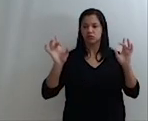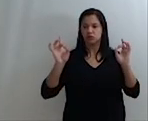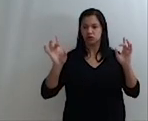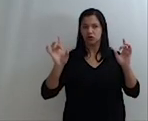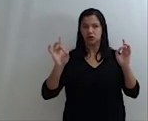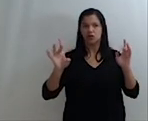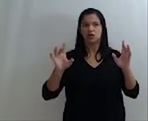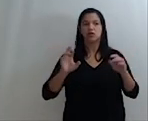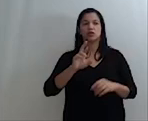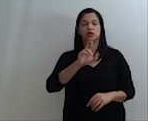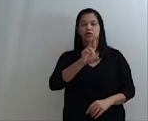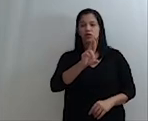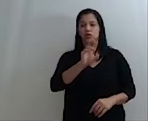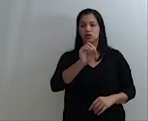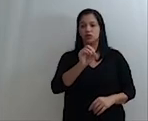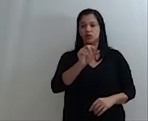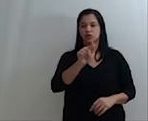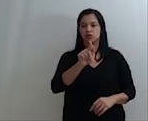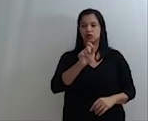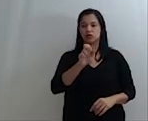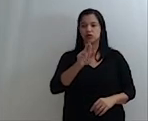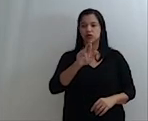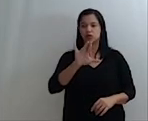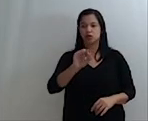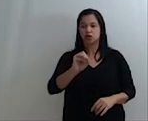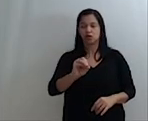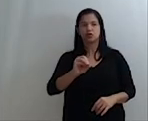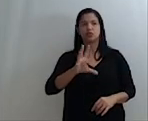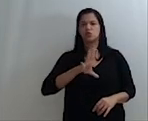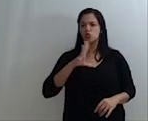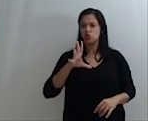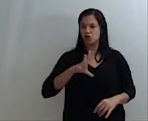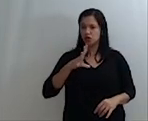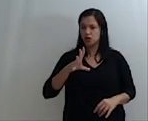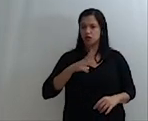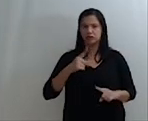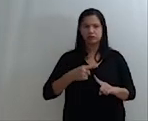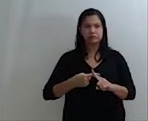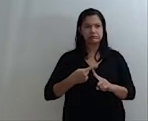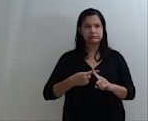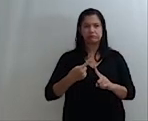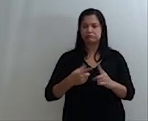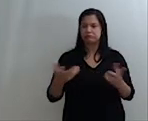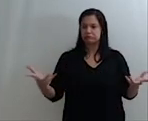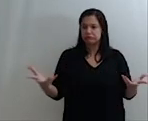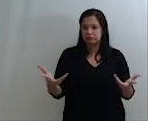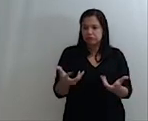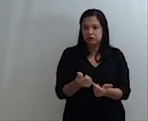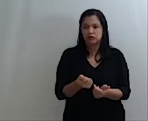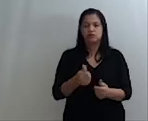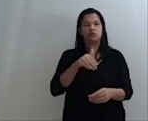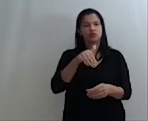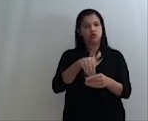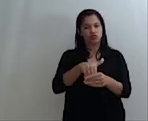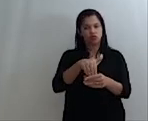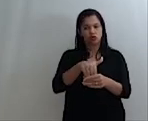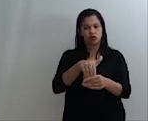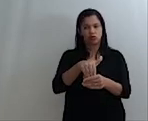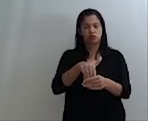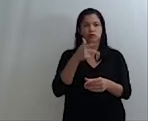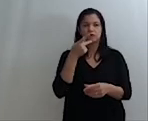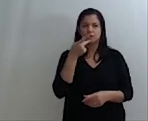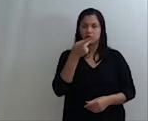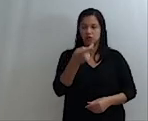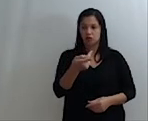esqui pela coragem pelo brilhantismo do voto que traz eu tive acesso